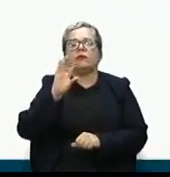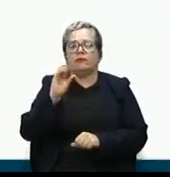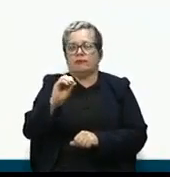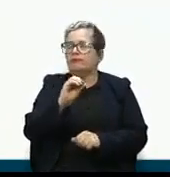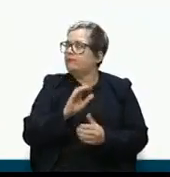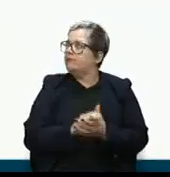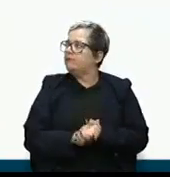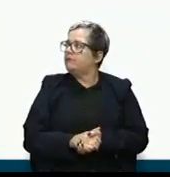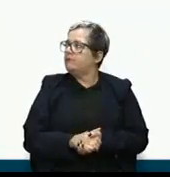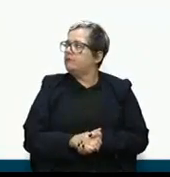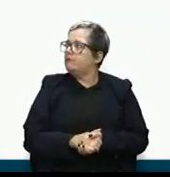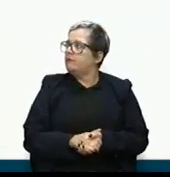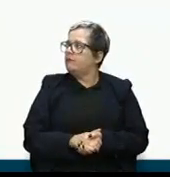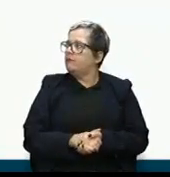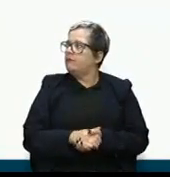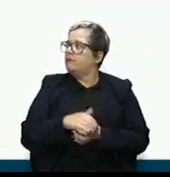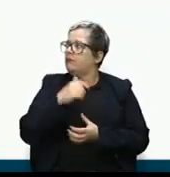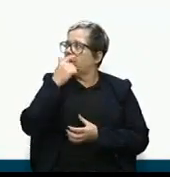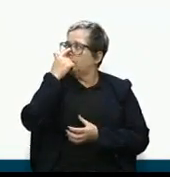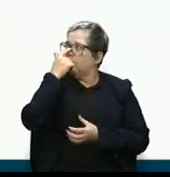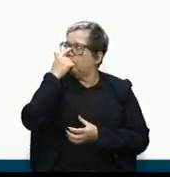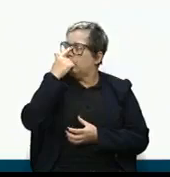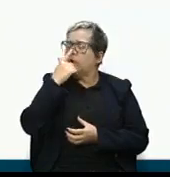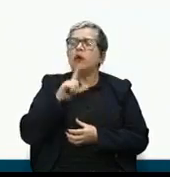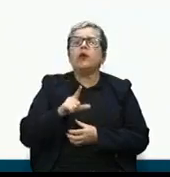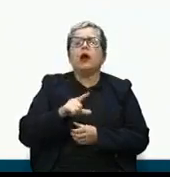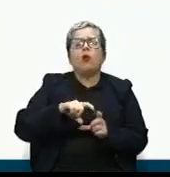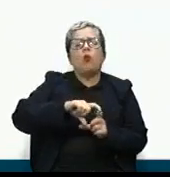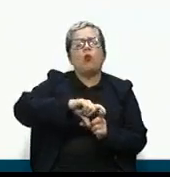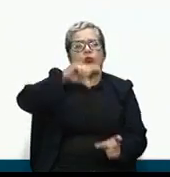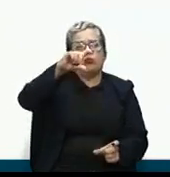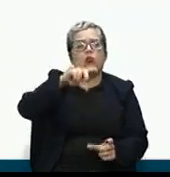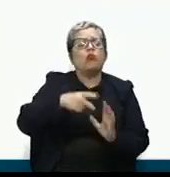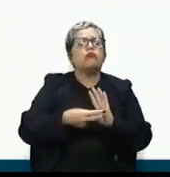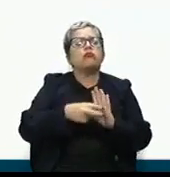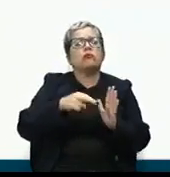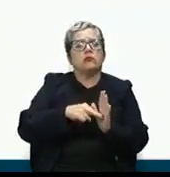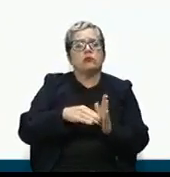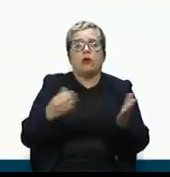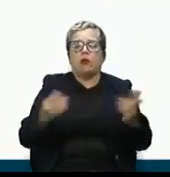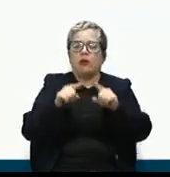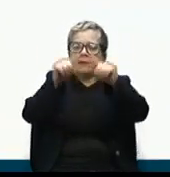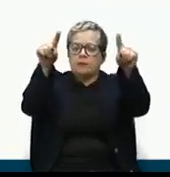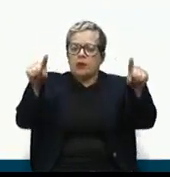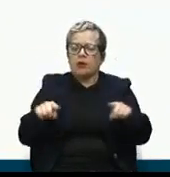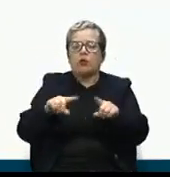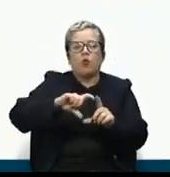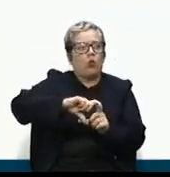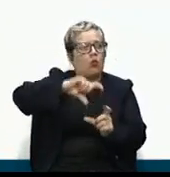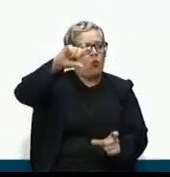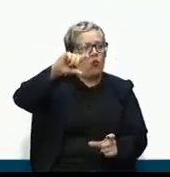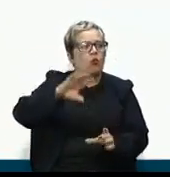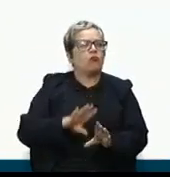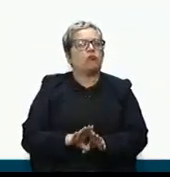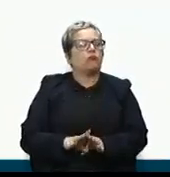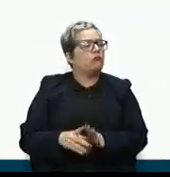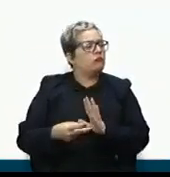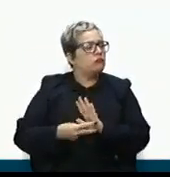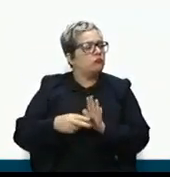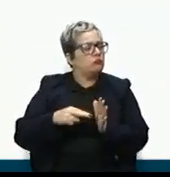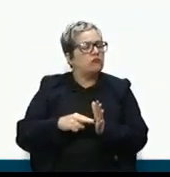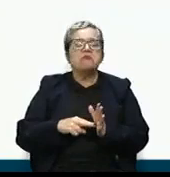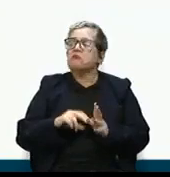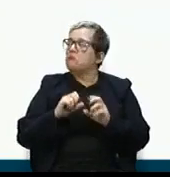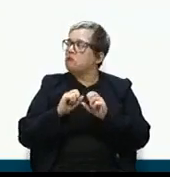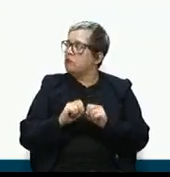0. E a matriz coluna? O que significa ser chamado de matriz coluna? Então, significa que